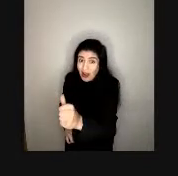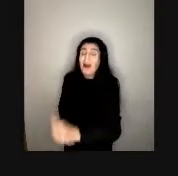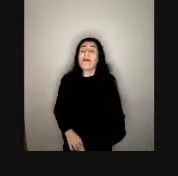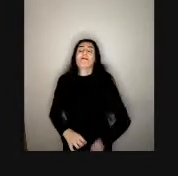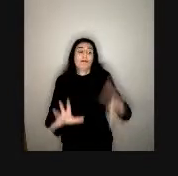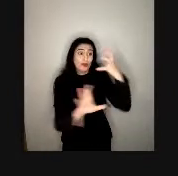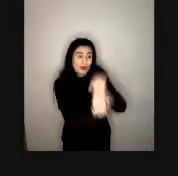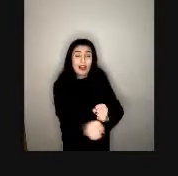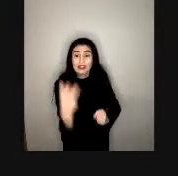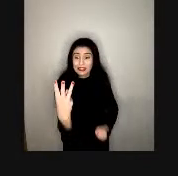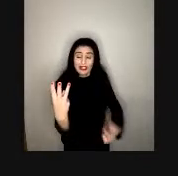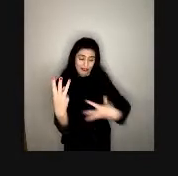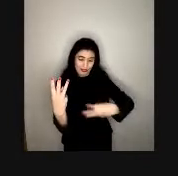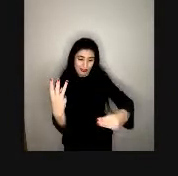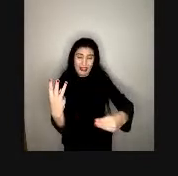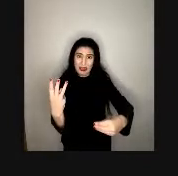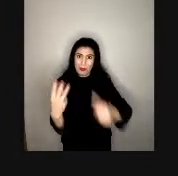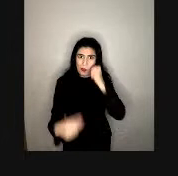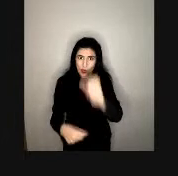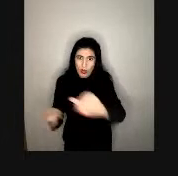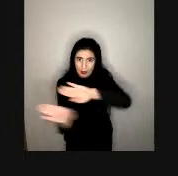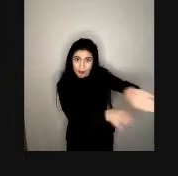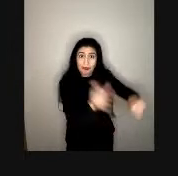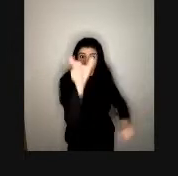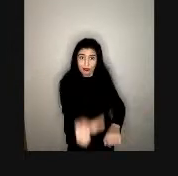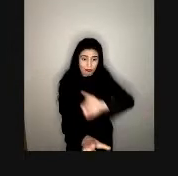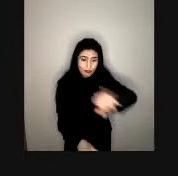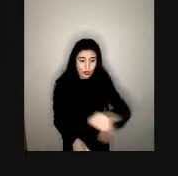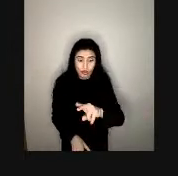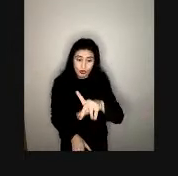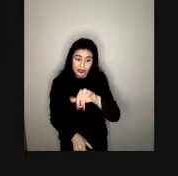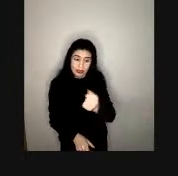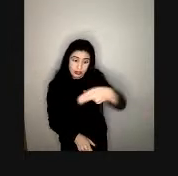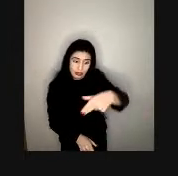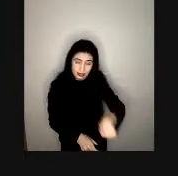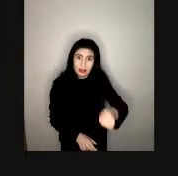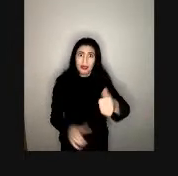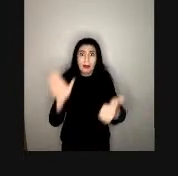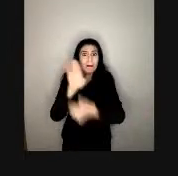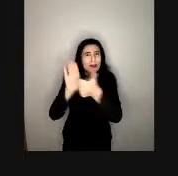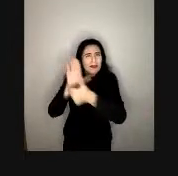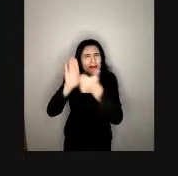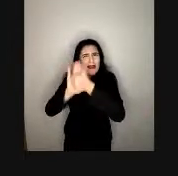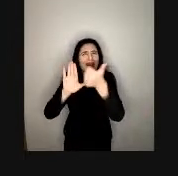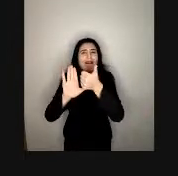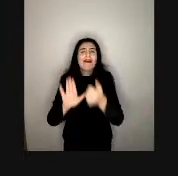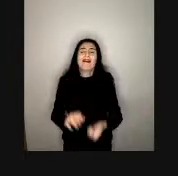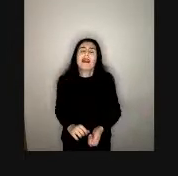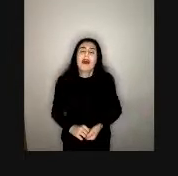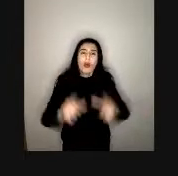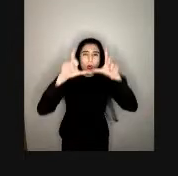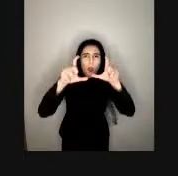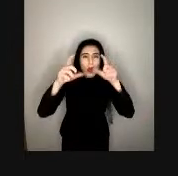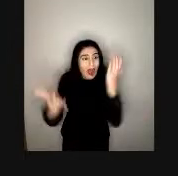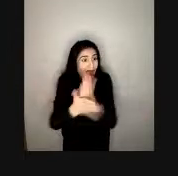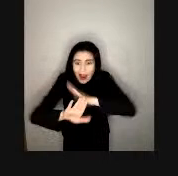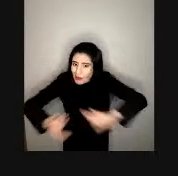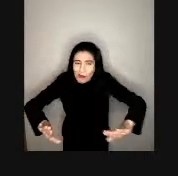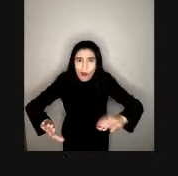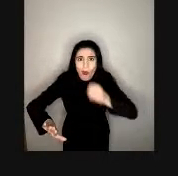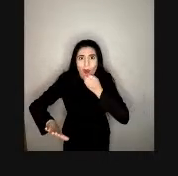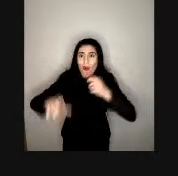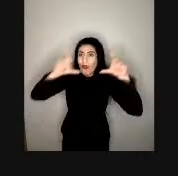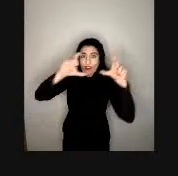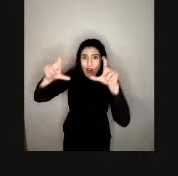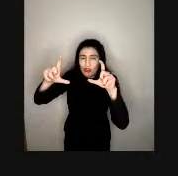filhas. E a Juliana, aquela primeira que eu fotografei, que na hora que nós terminamos o ensaio, eu falei: e aí, Ju, como é que você está se